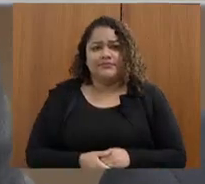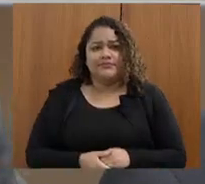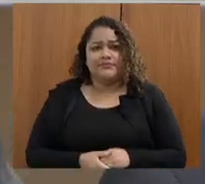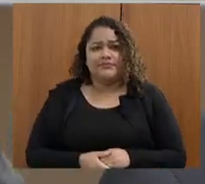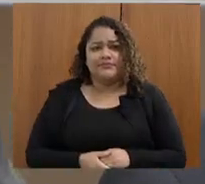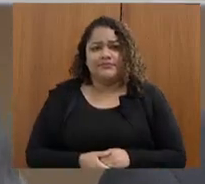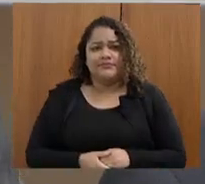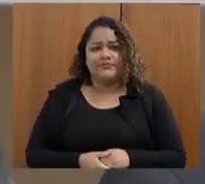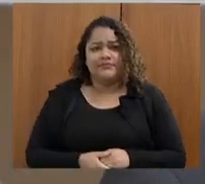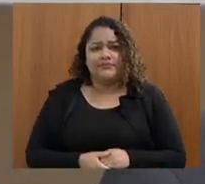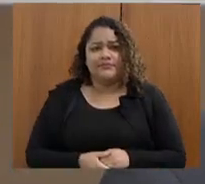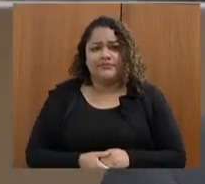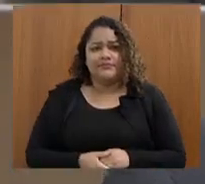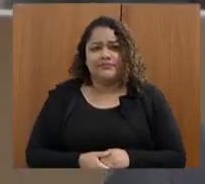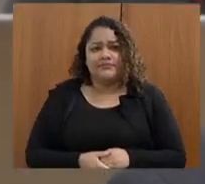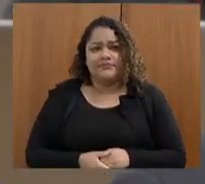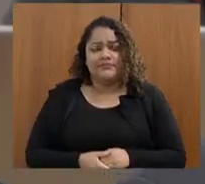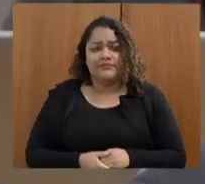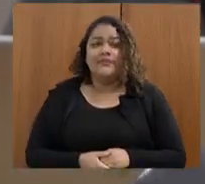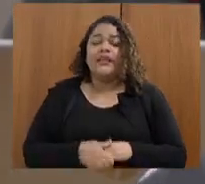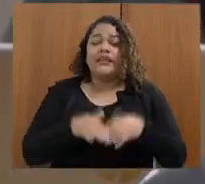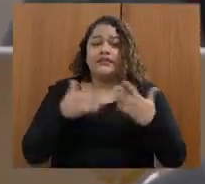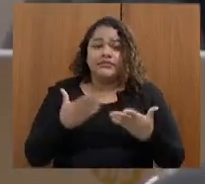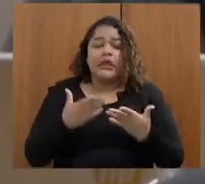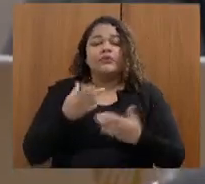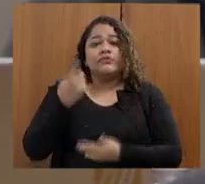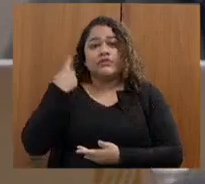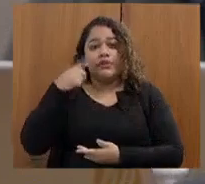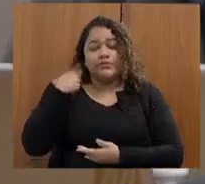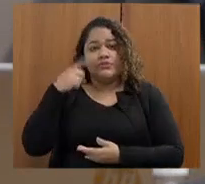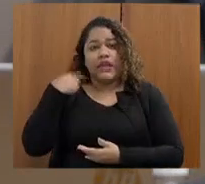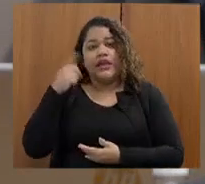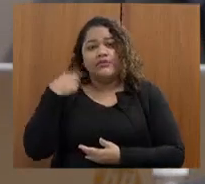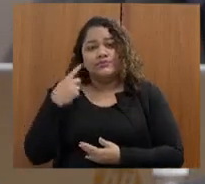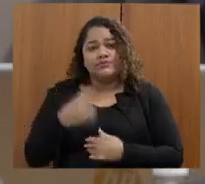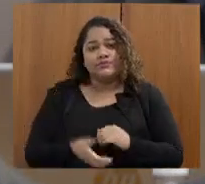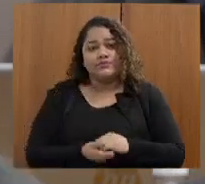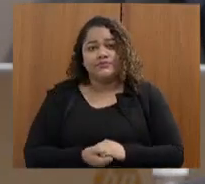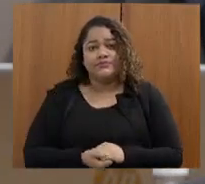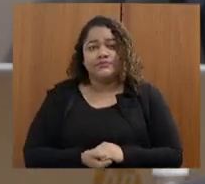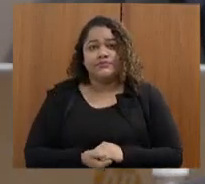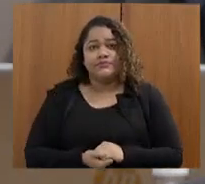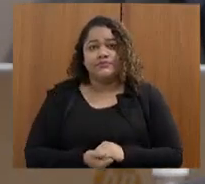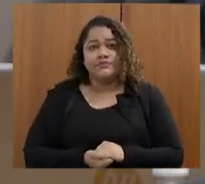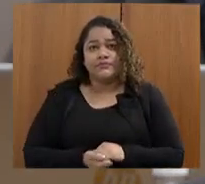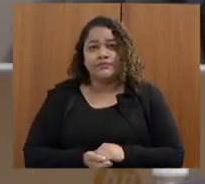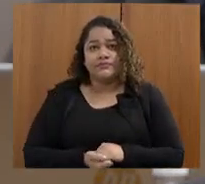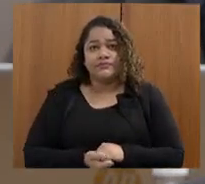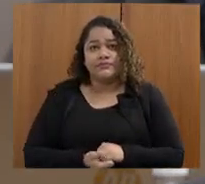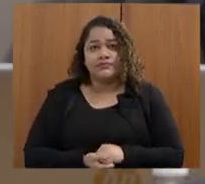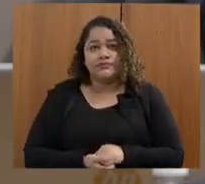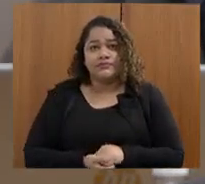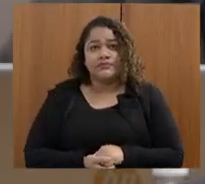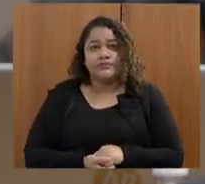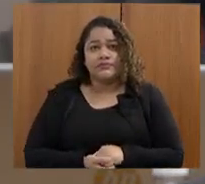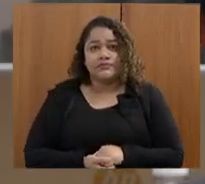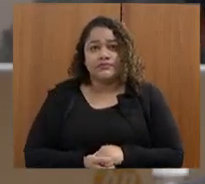Obrigado Deputado secretário só me permita porque